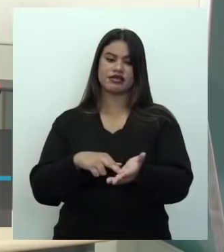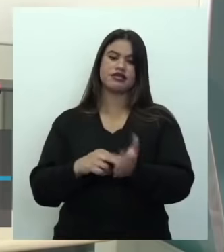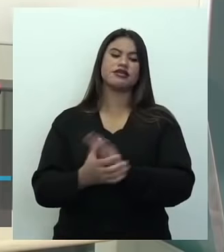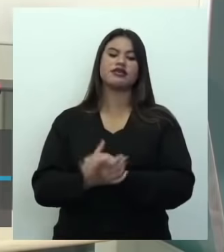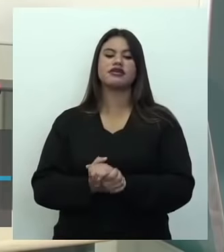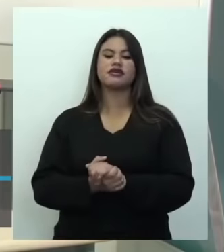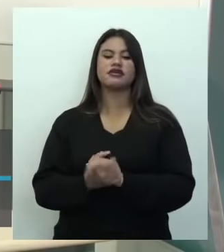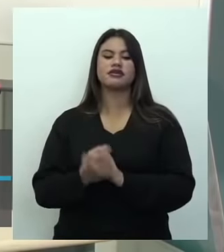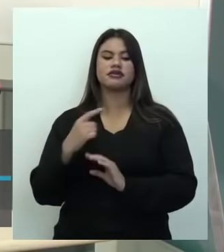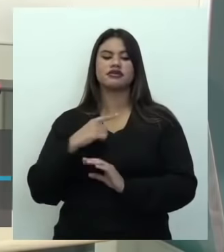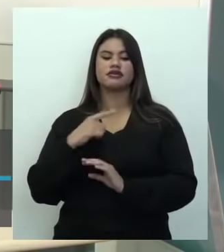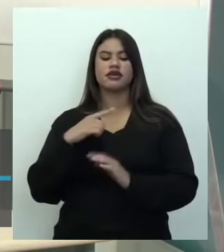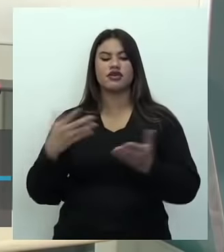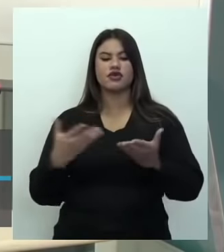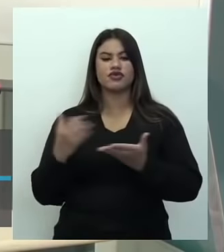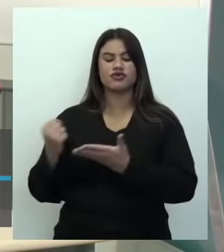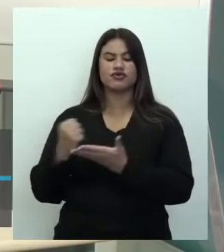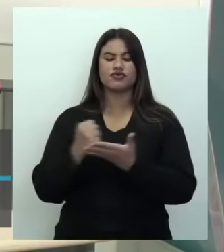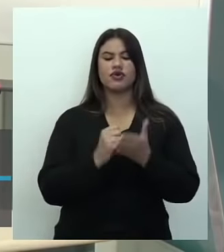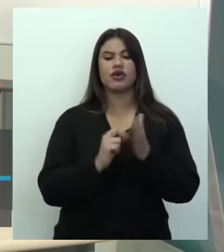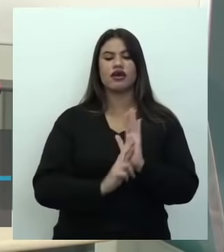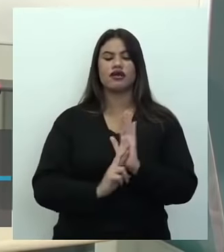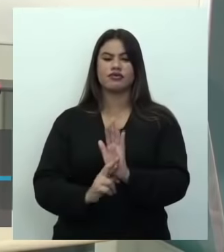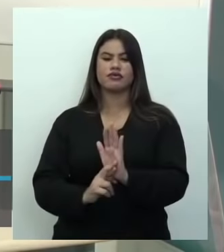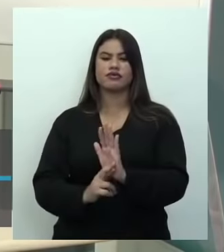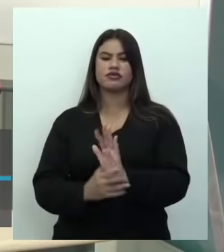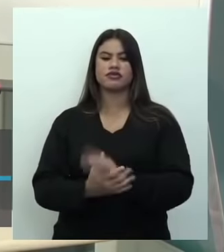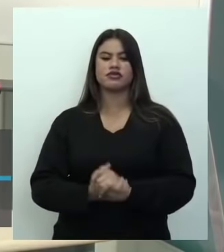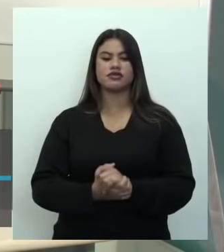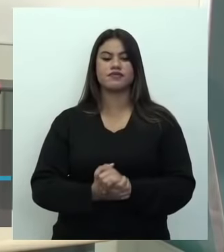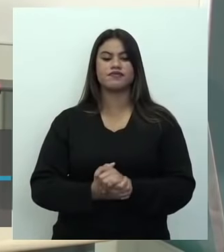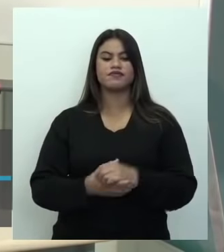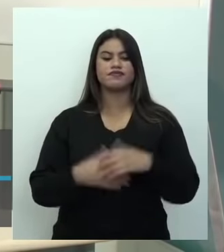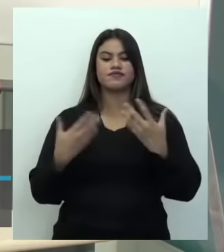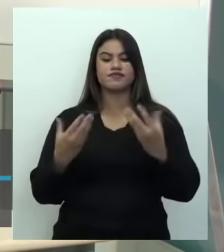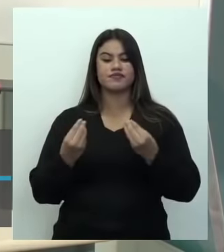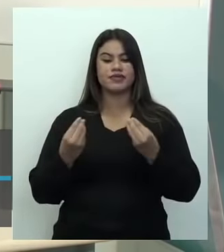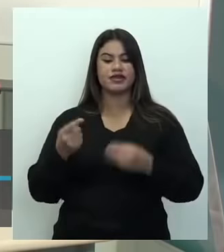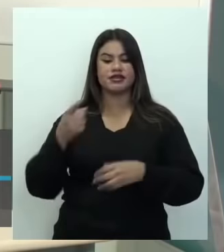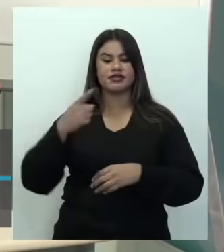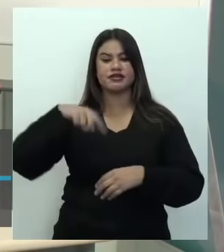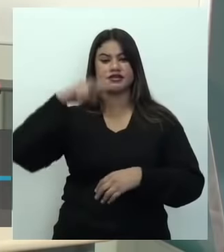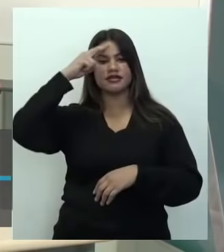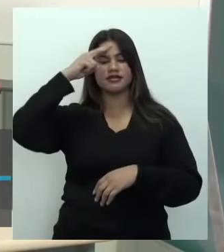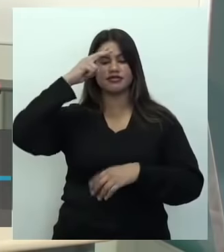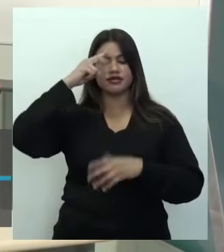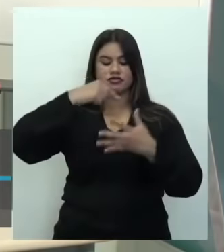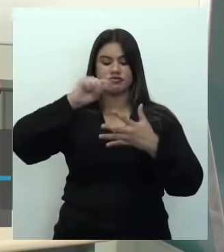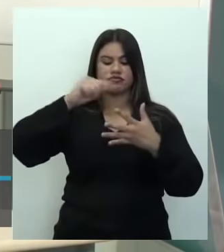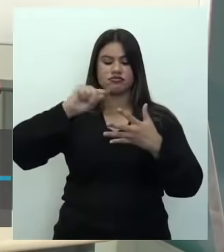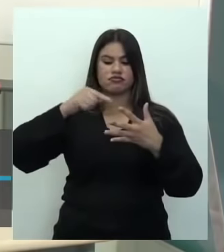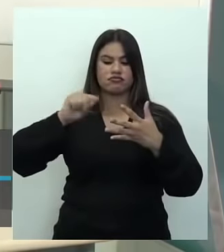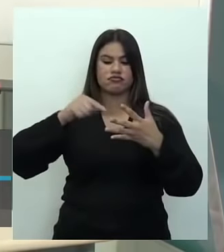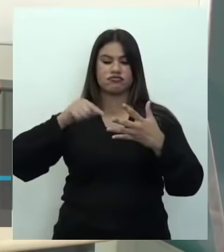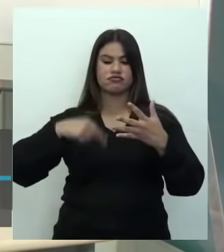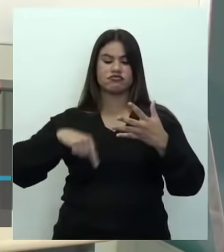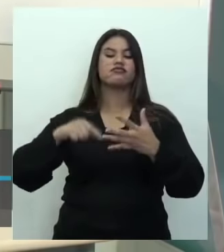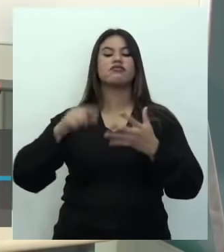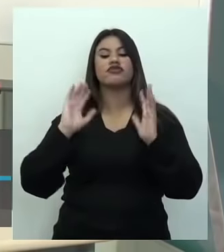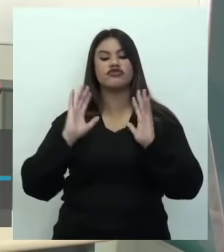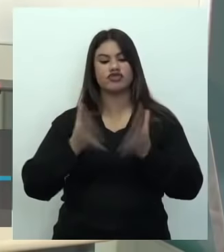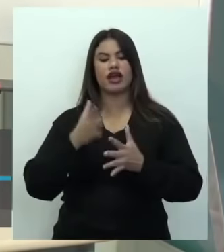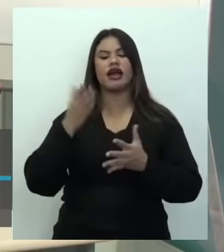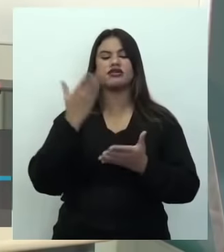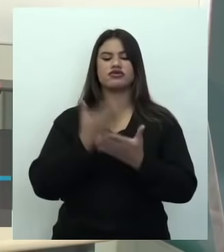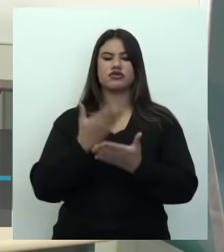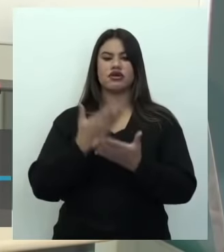uma representação para vocês. Então, assim, só para a gente relembrar todos esses itens que nós já estudamos de